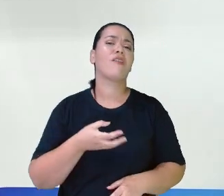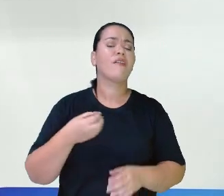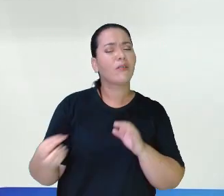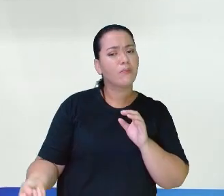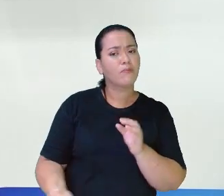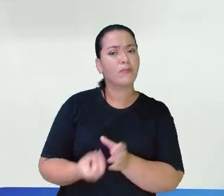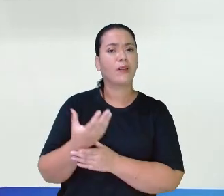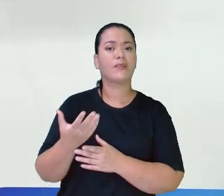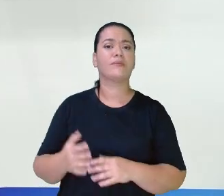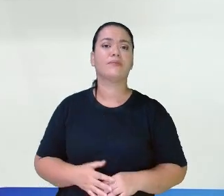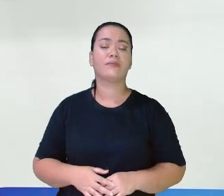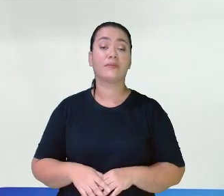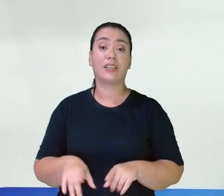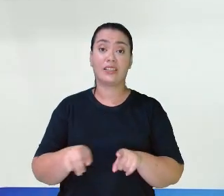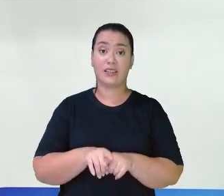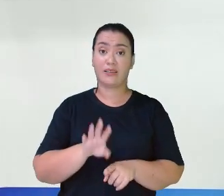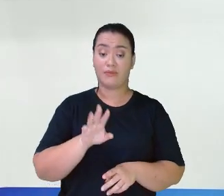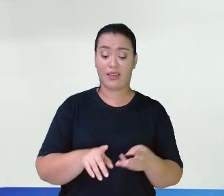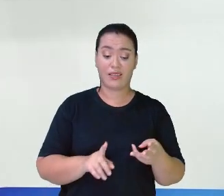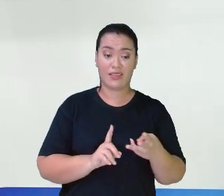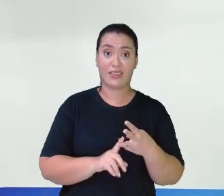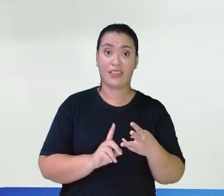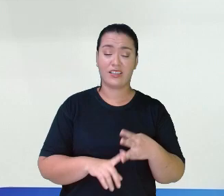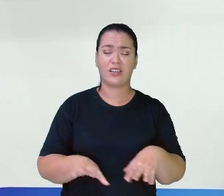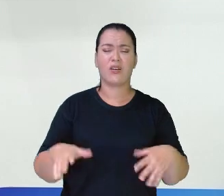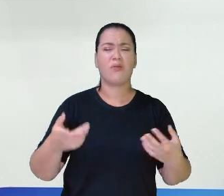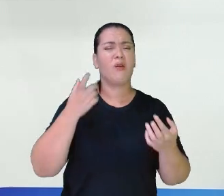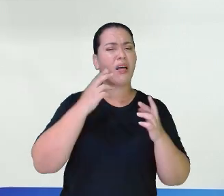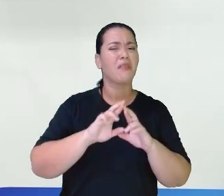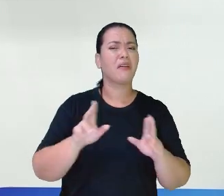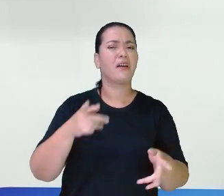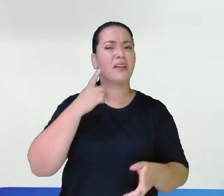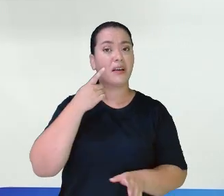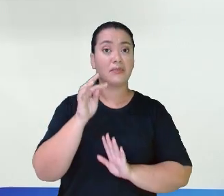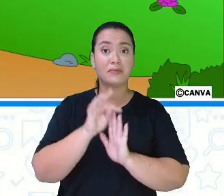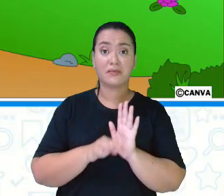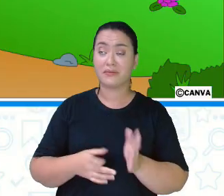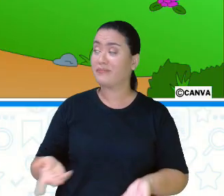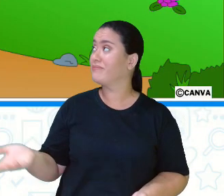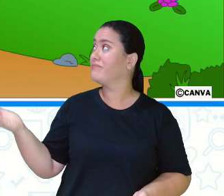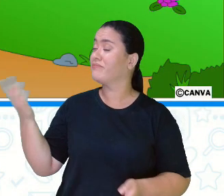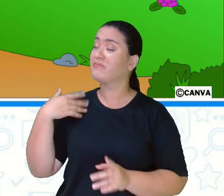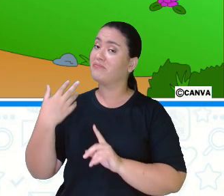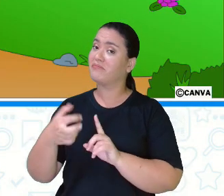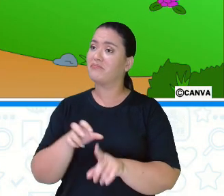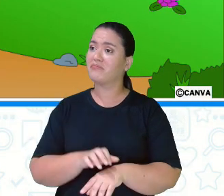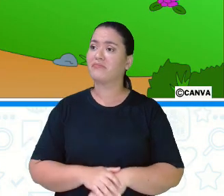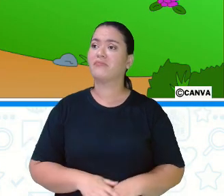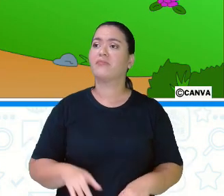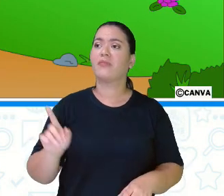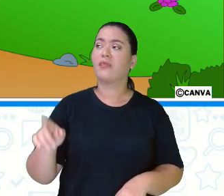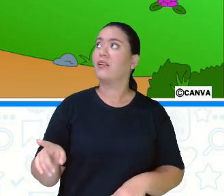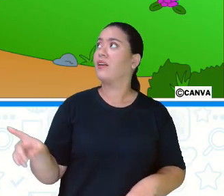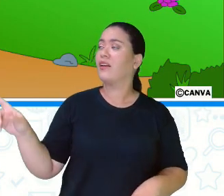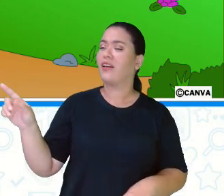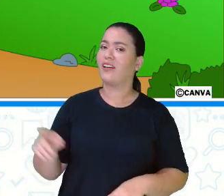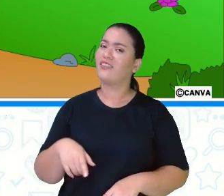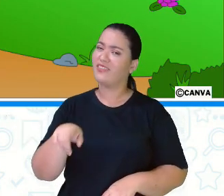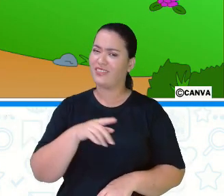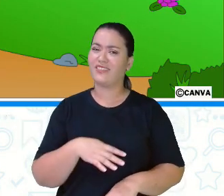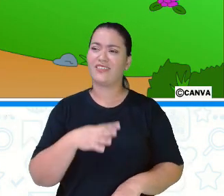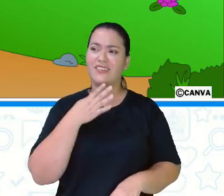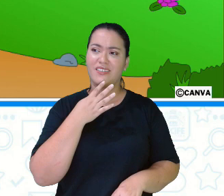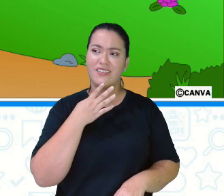criar. Mas tem a terceira versão. Qual será a diferença dessa? Vamos lá. Esse senhor aqui é mais conhecido de vocês, não